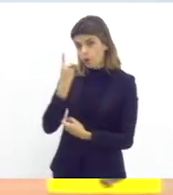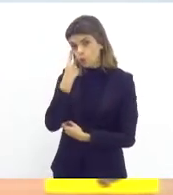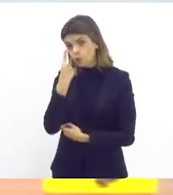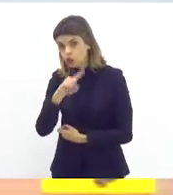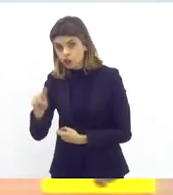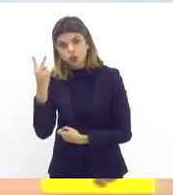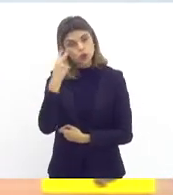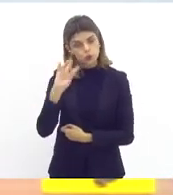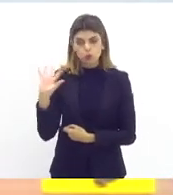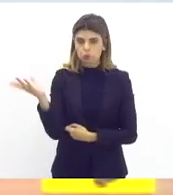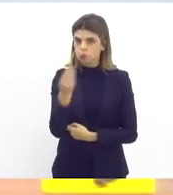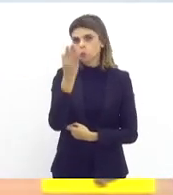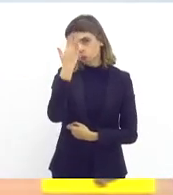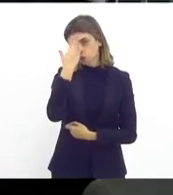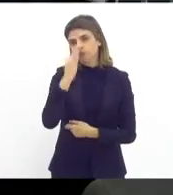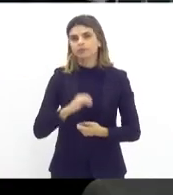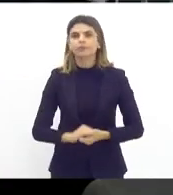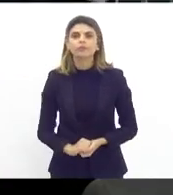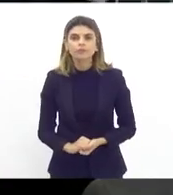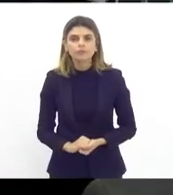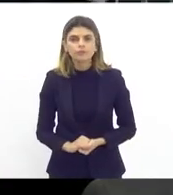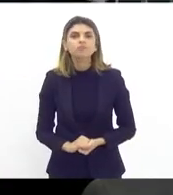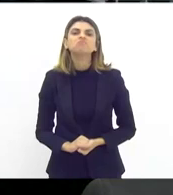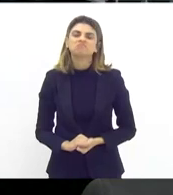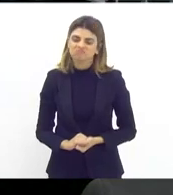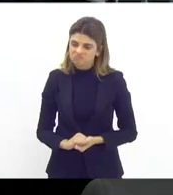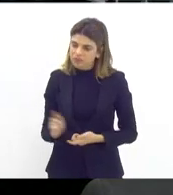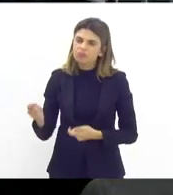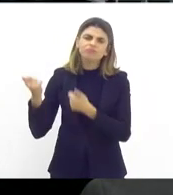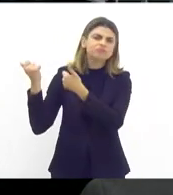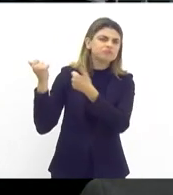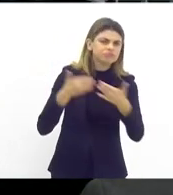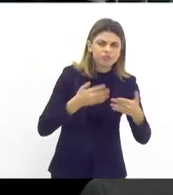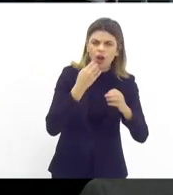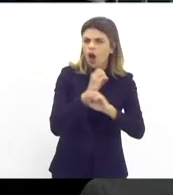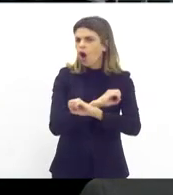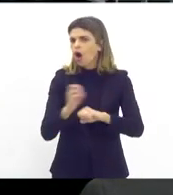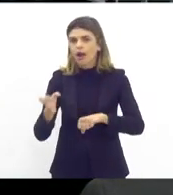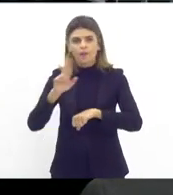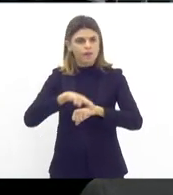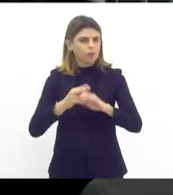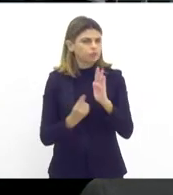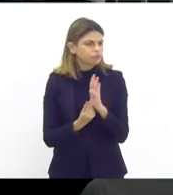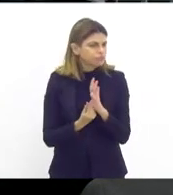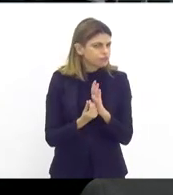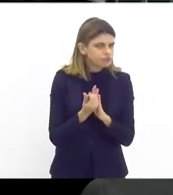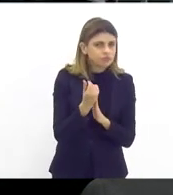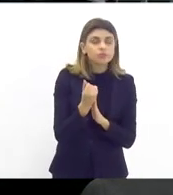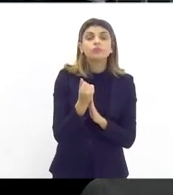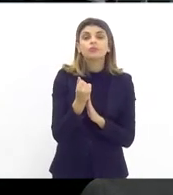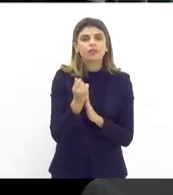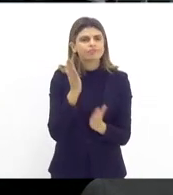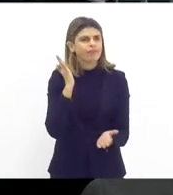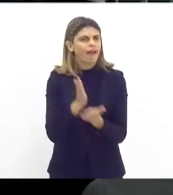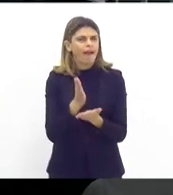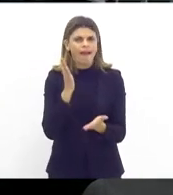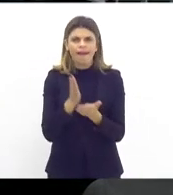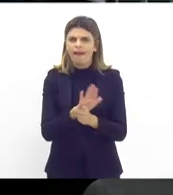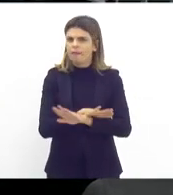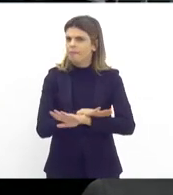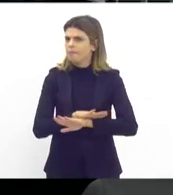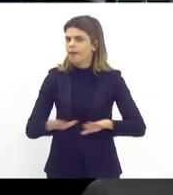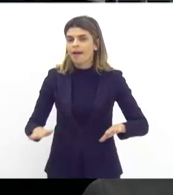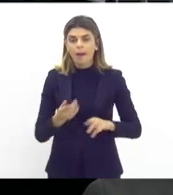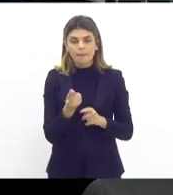pega todo mundo. É só andando só, e acho que é o grande mérito da reforma tributária, num ponto aí, é acabar com a judicialização, o